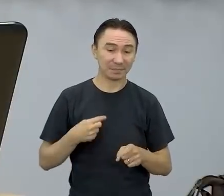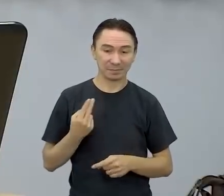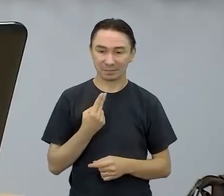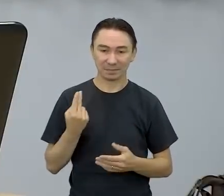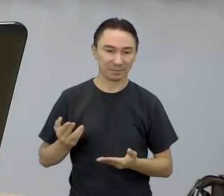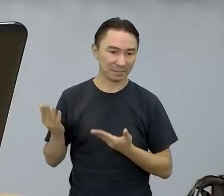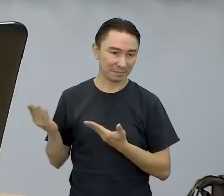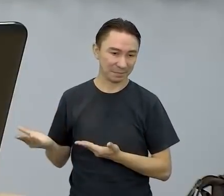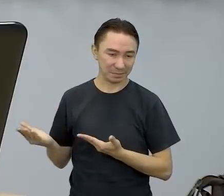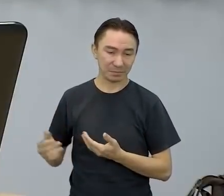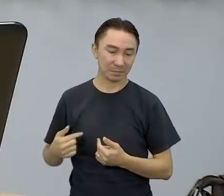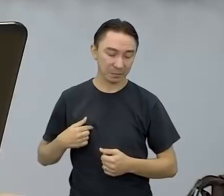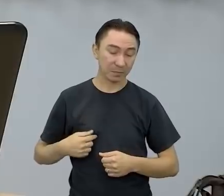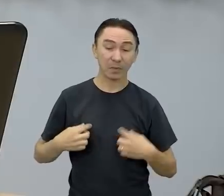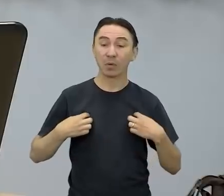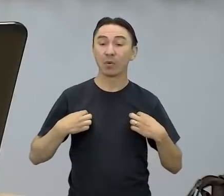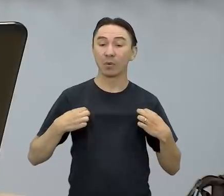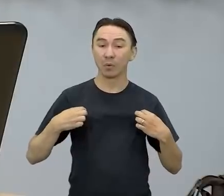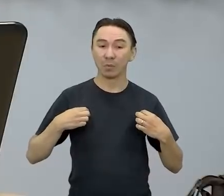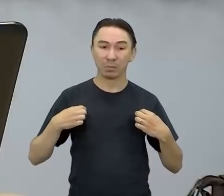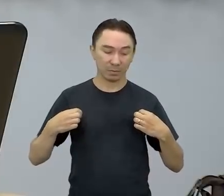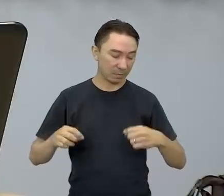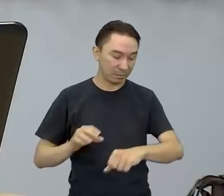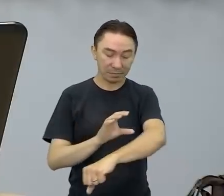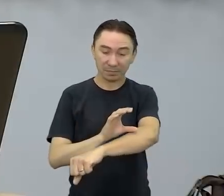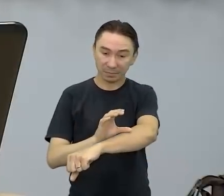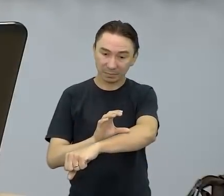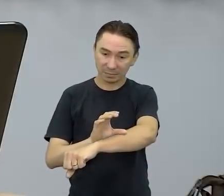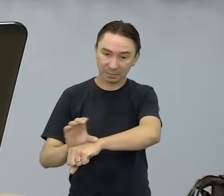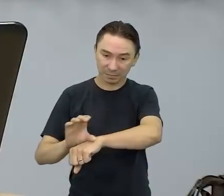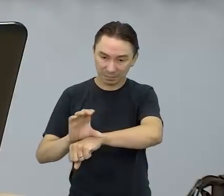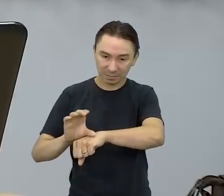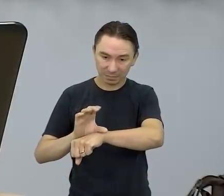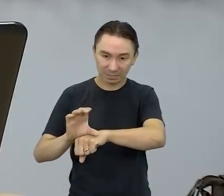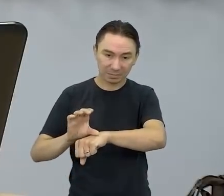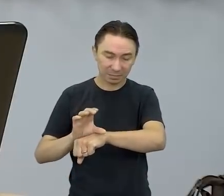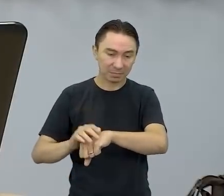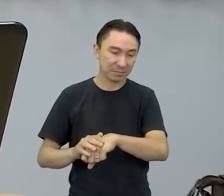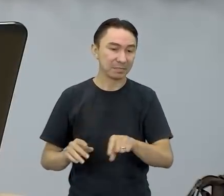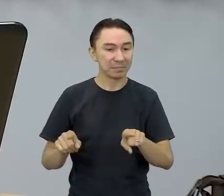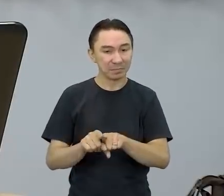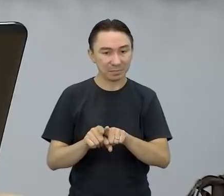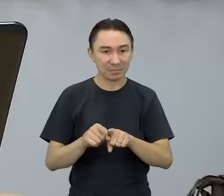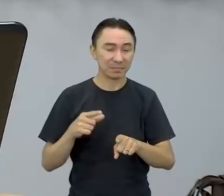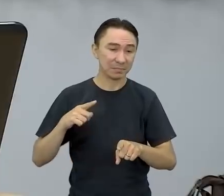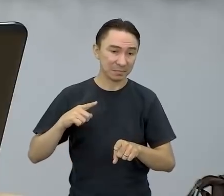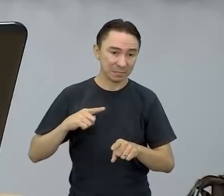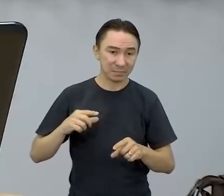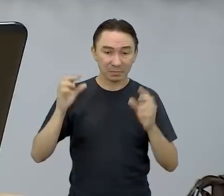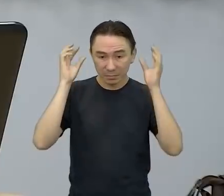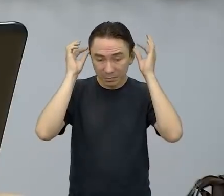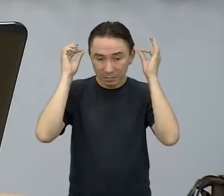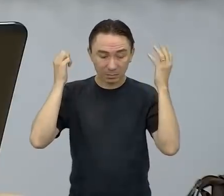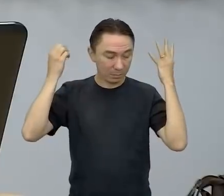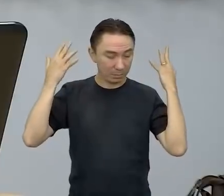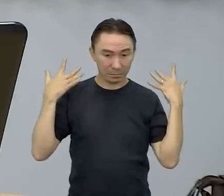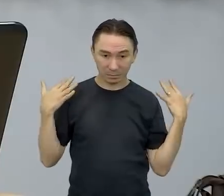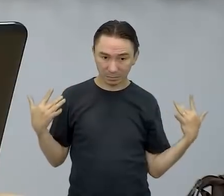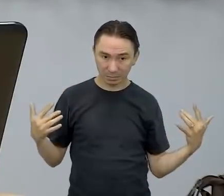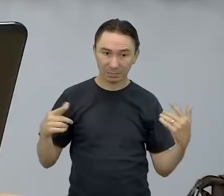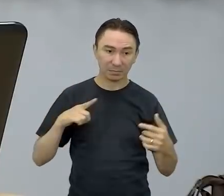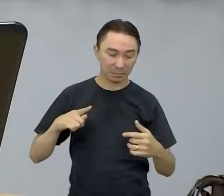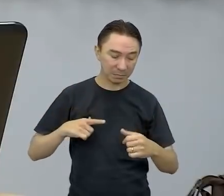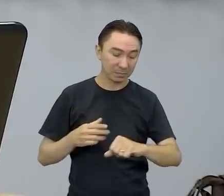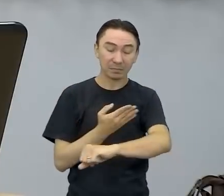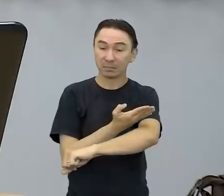eu estou vestida com uma blusa cinza, uma calça jeans, uma sapatilha bege, estou de cabelos soltos e tenho a